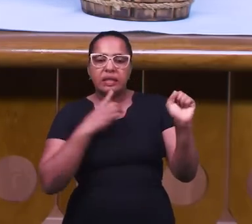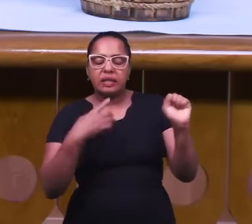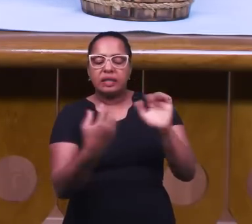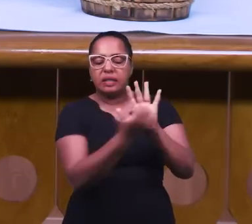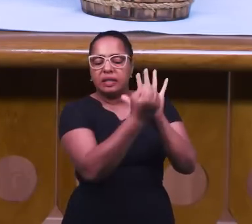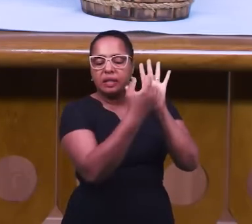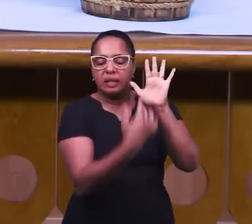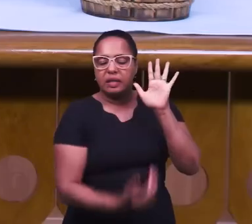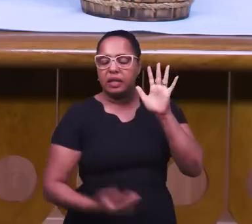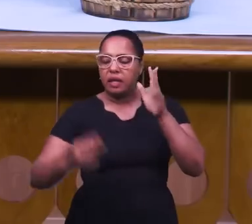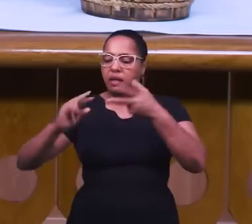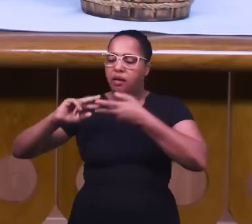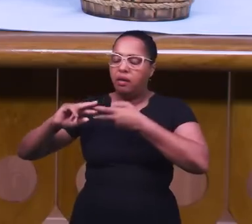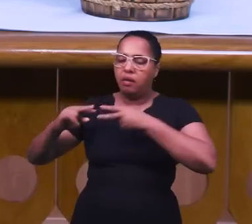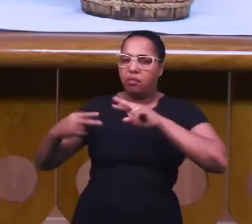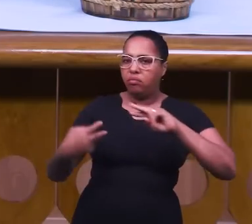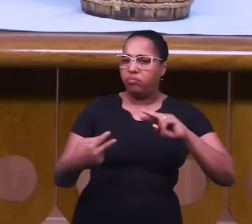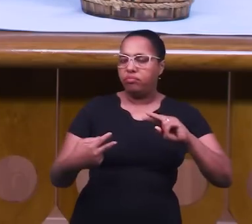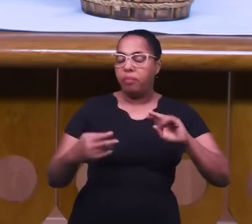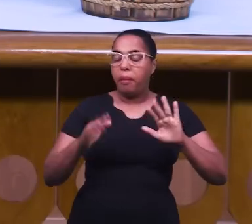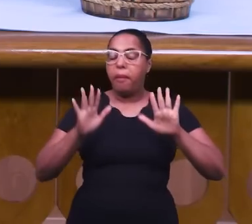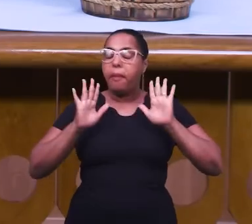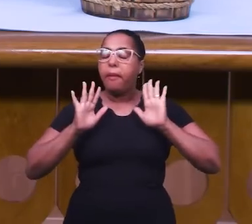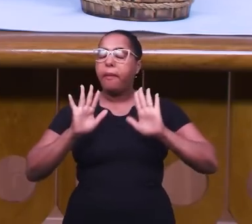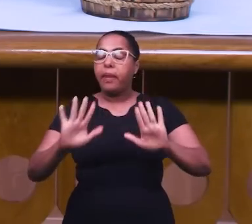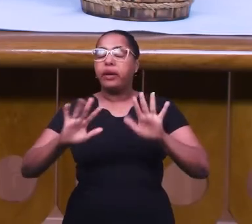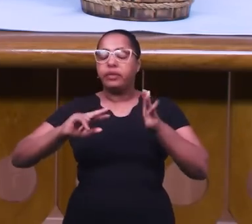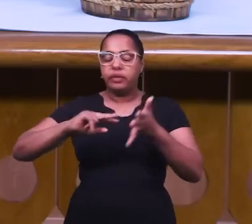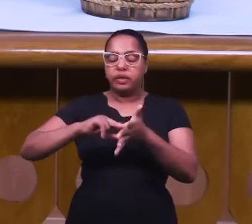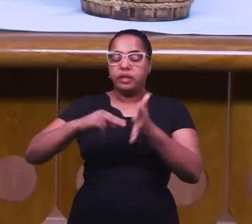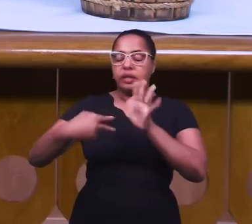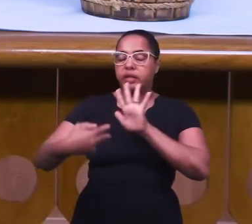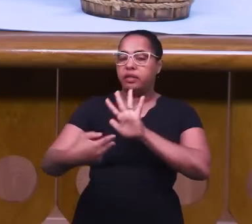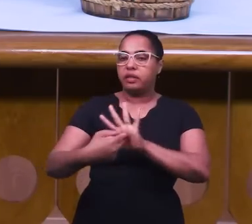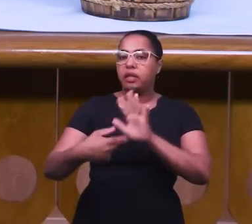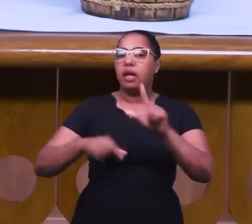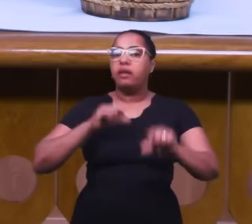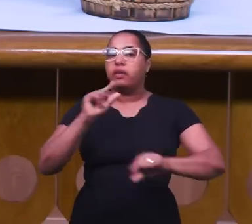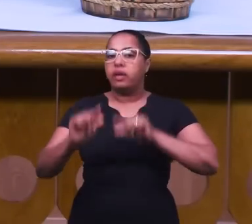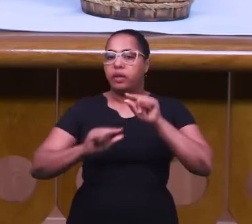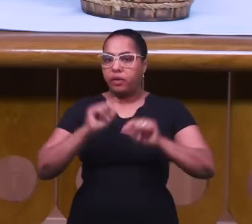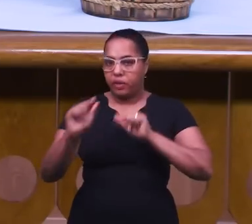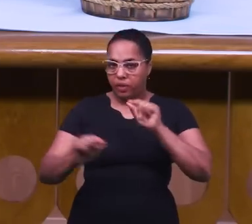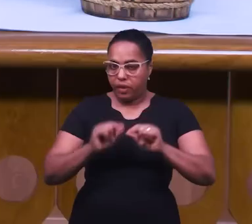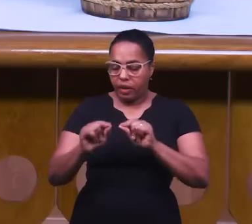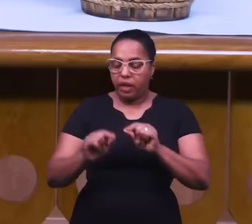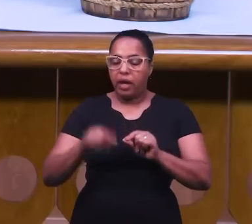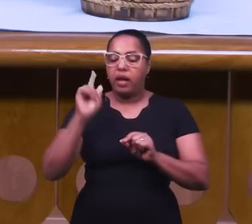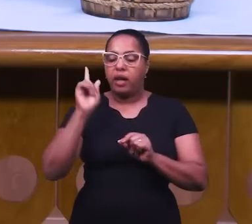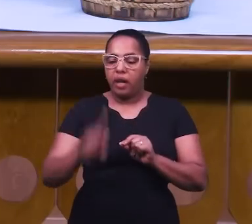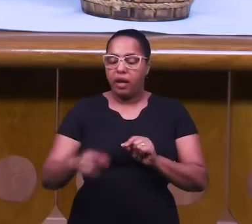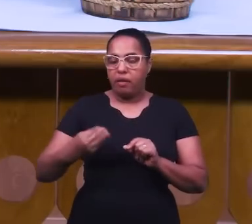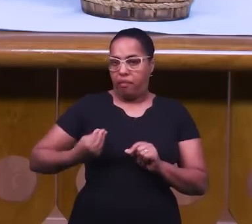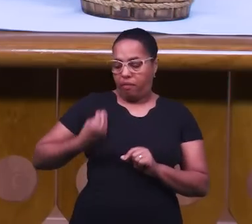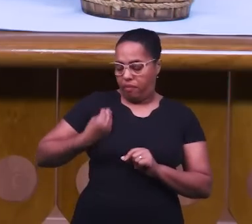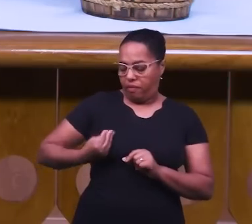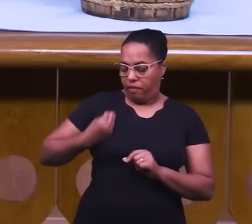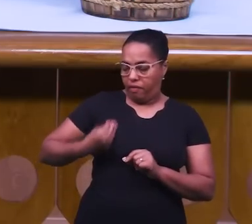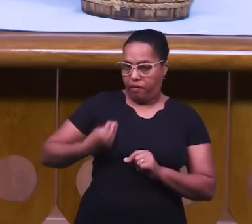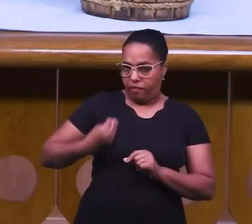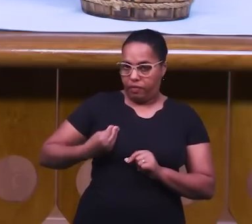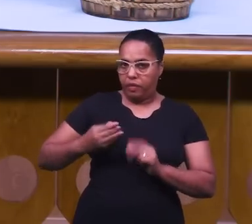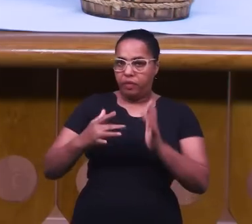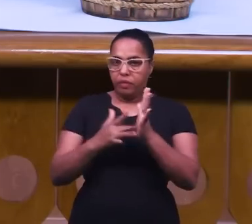ali biológica. Sim, mas o que significava aquele sangue biológico era exatamente a